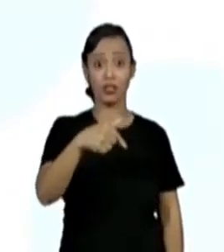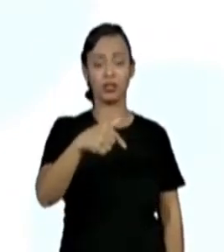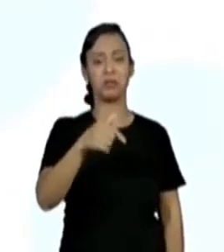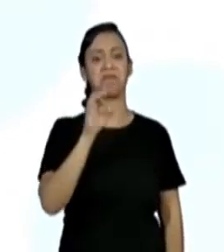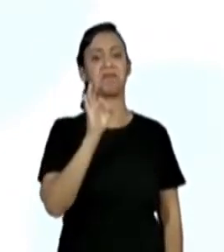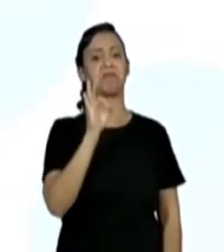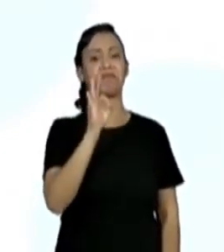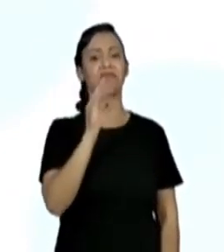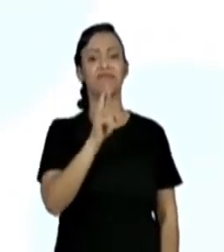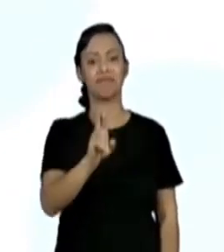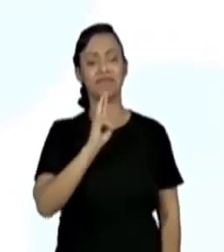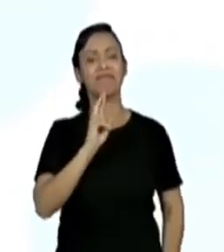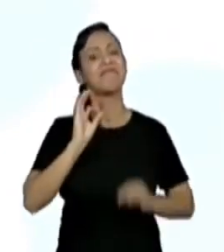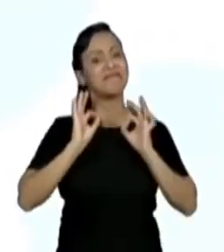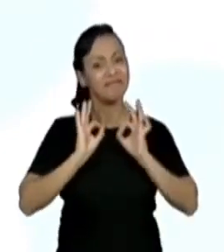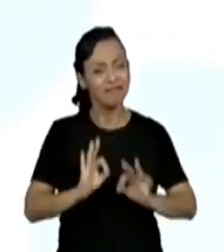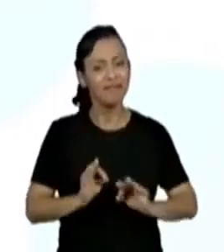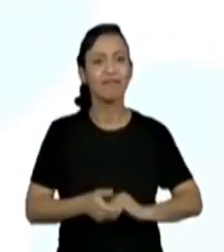registrar a